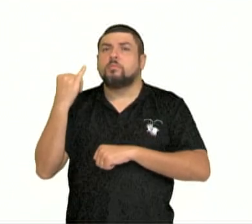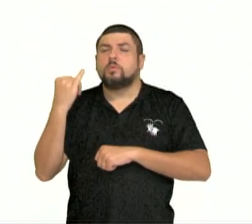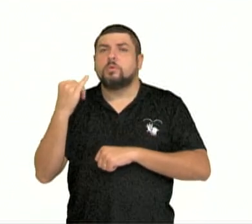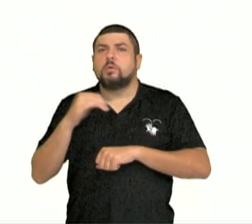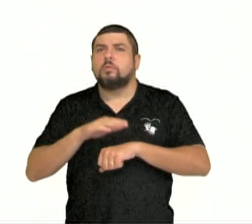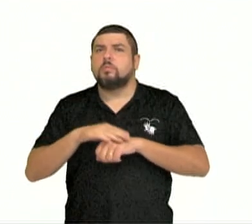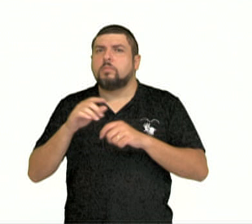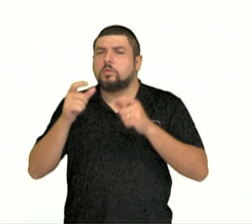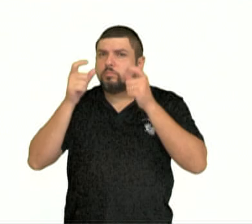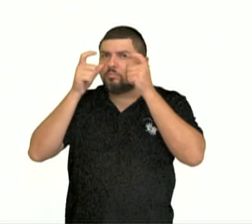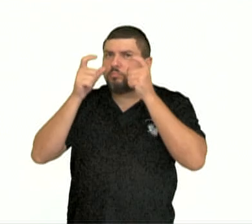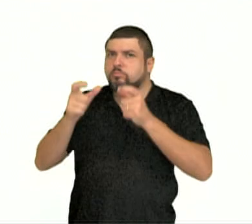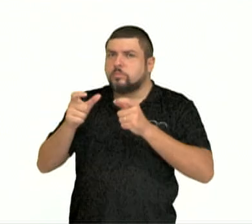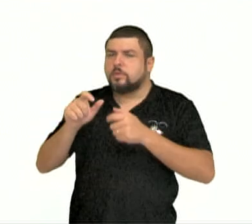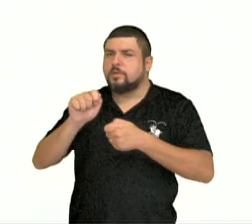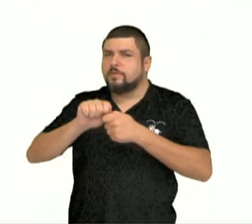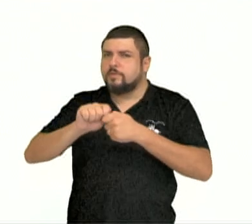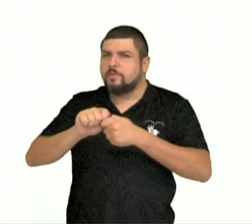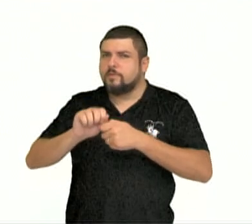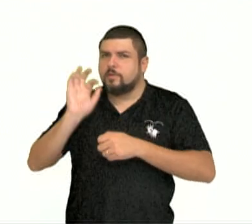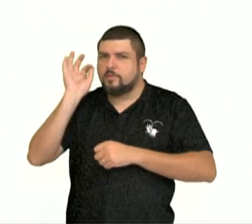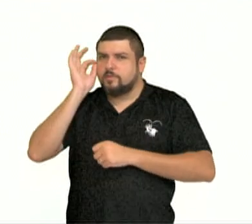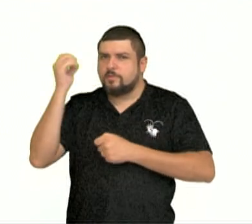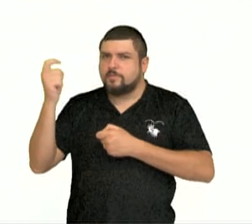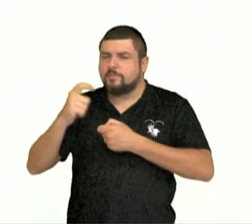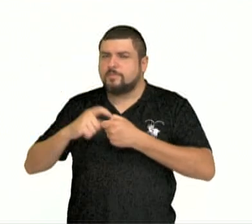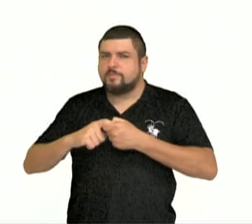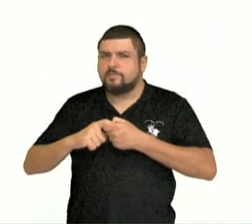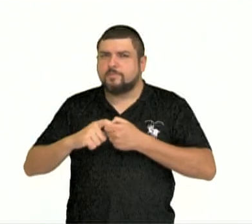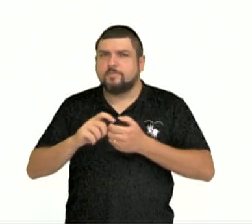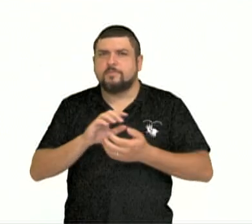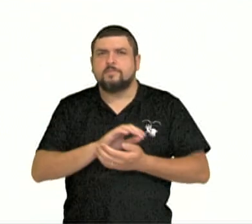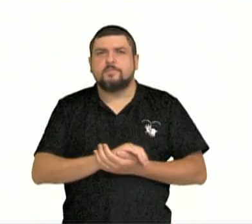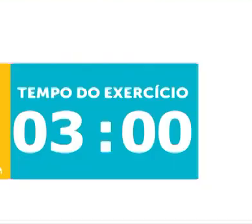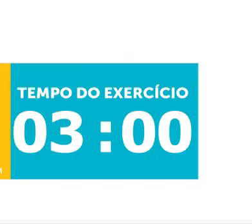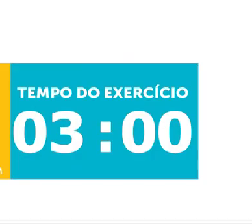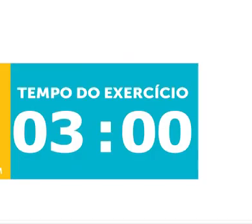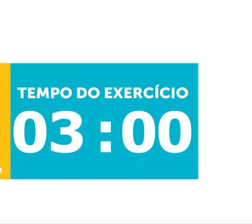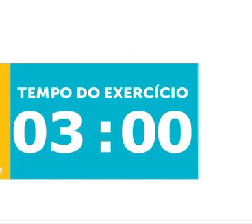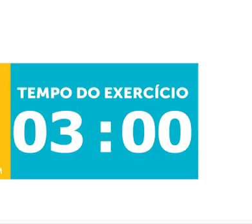impressionaram. Faz aí, que eu volto em seguida a conferir contigo.